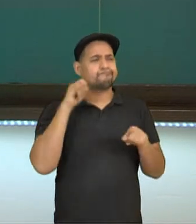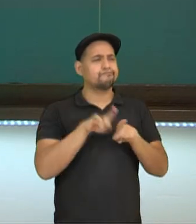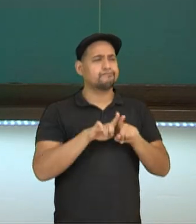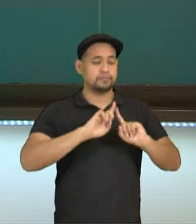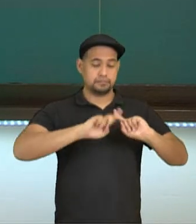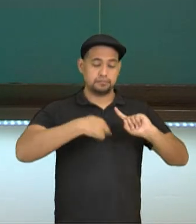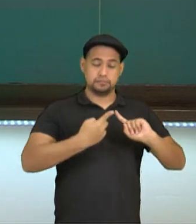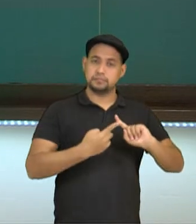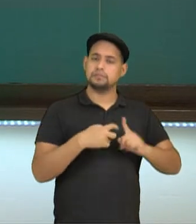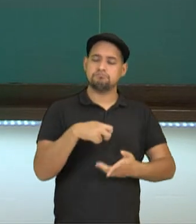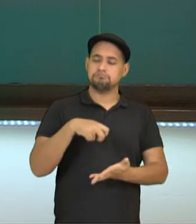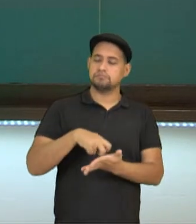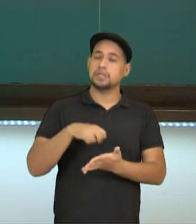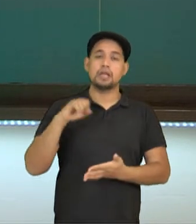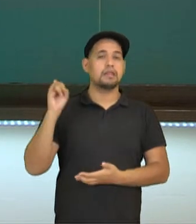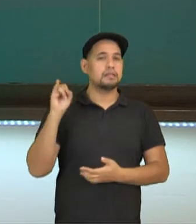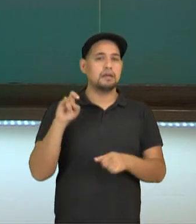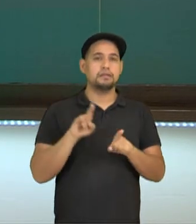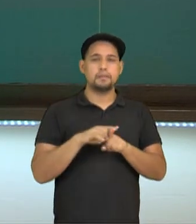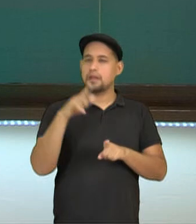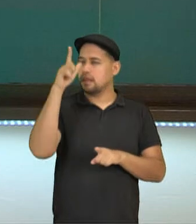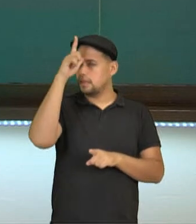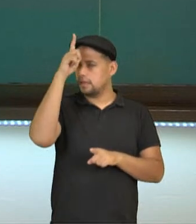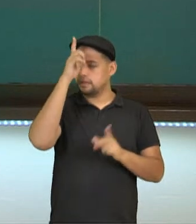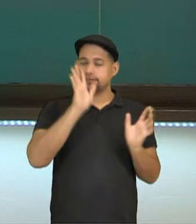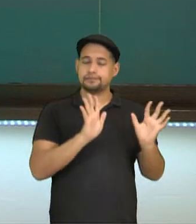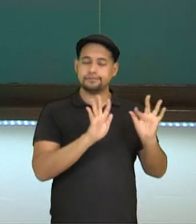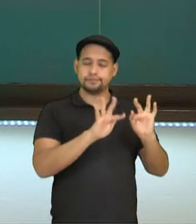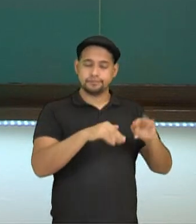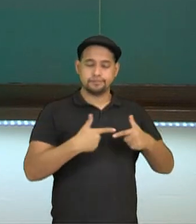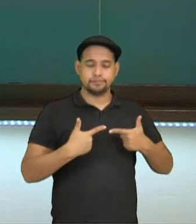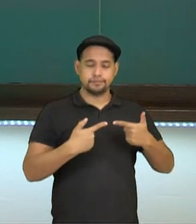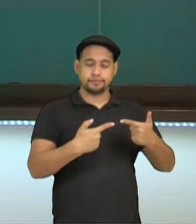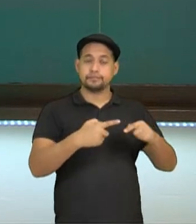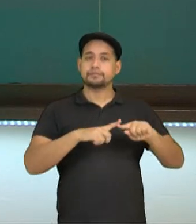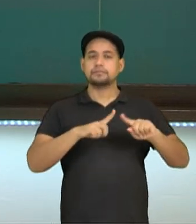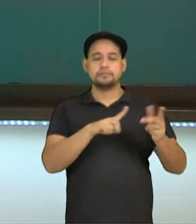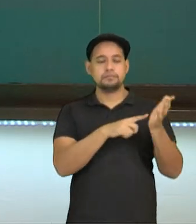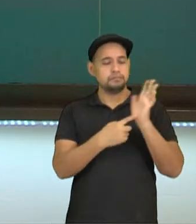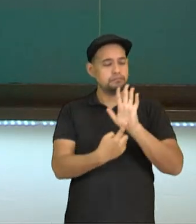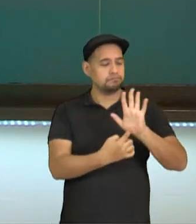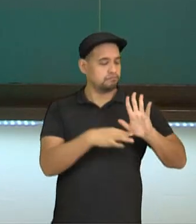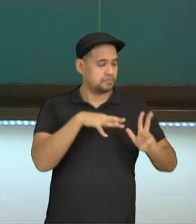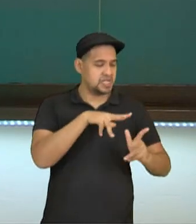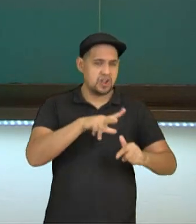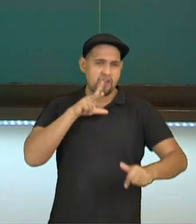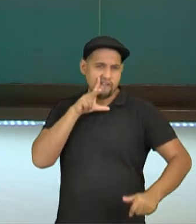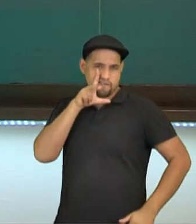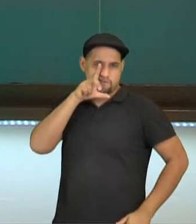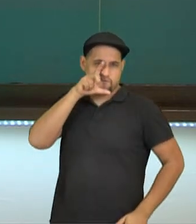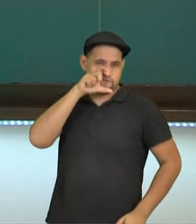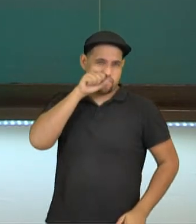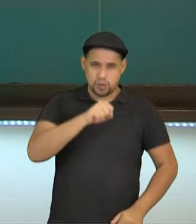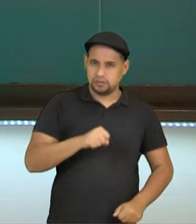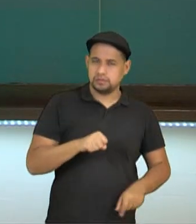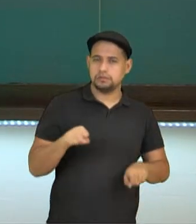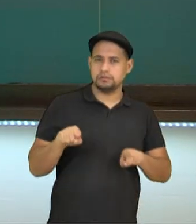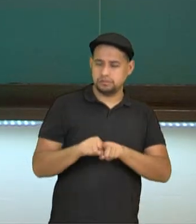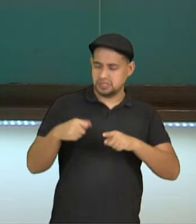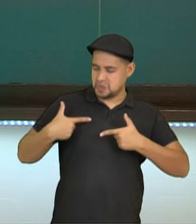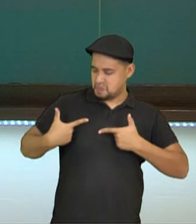depois da rendição de Itália e de Alemanha e encerrar a guerra. E ainda, mostrar ao mundo o seu poderio bélico.